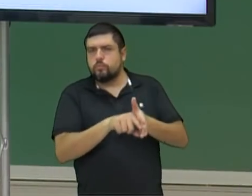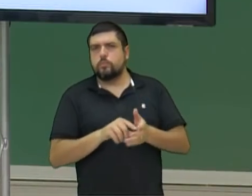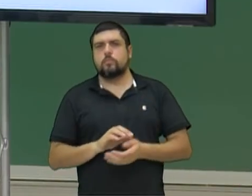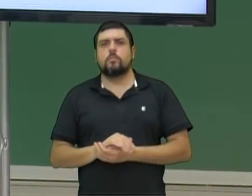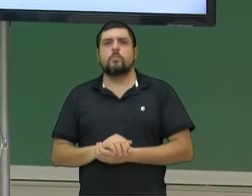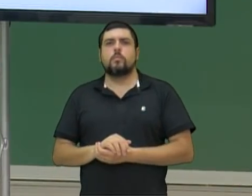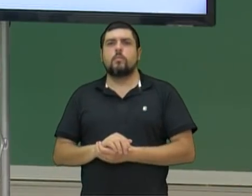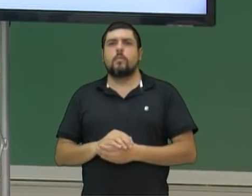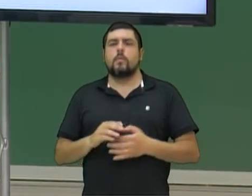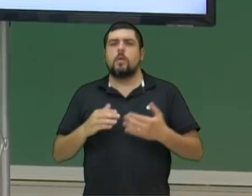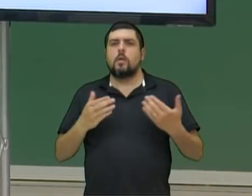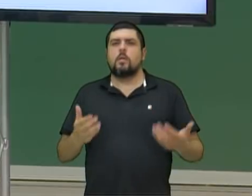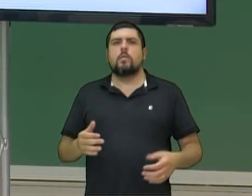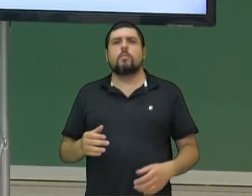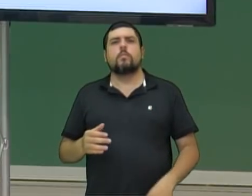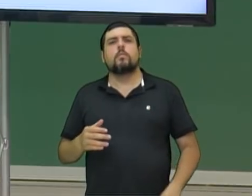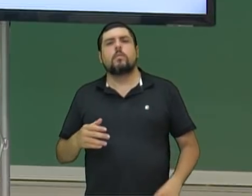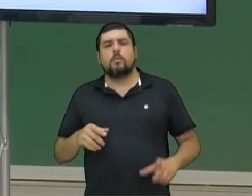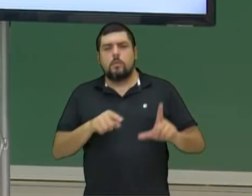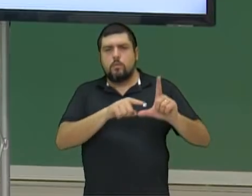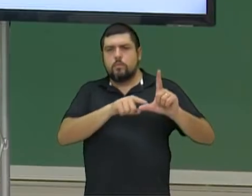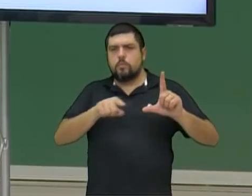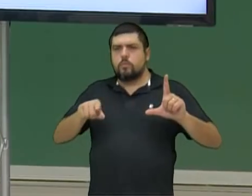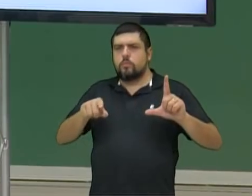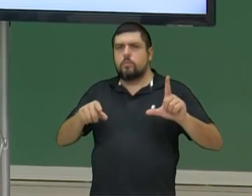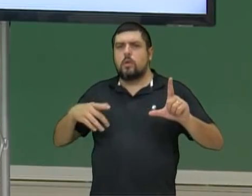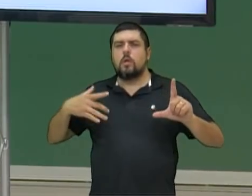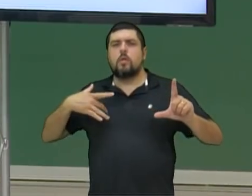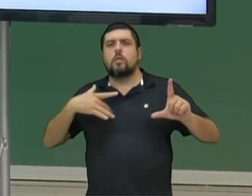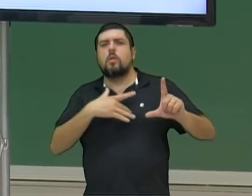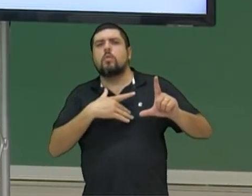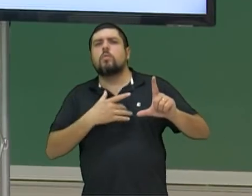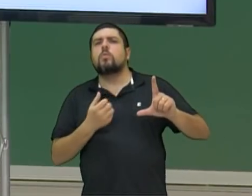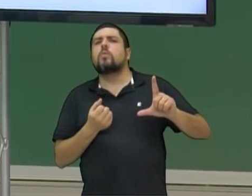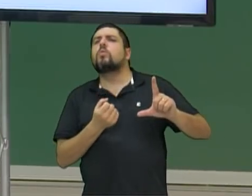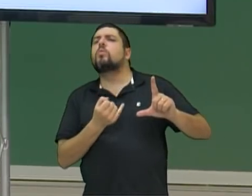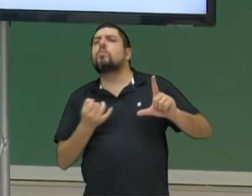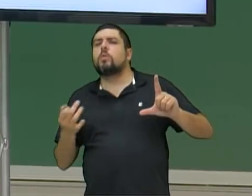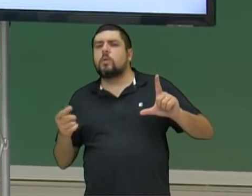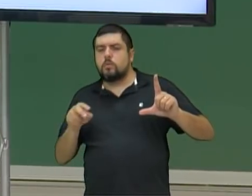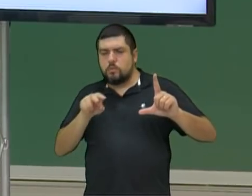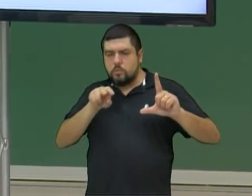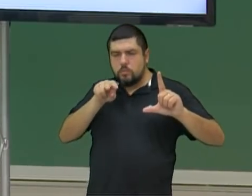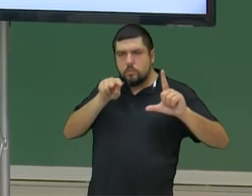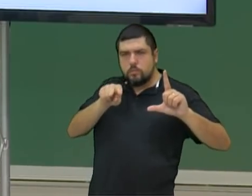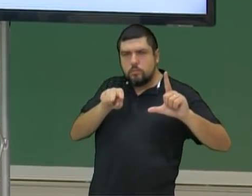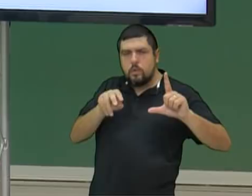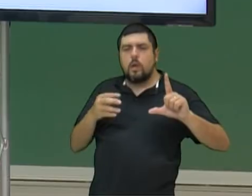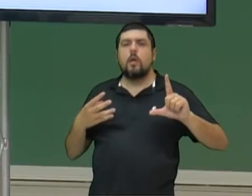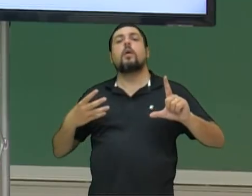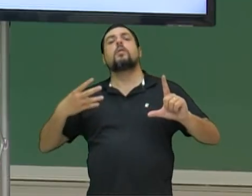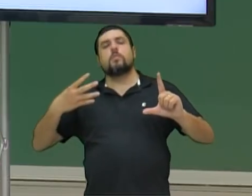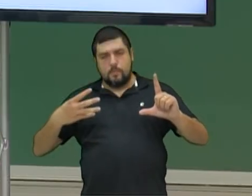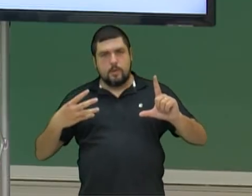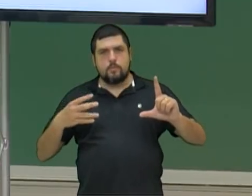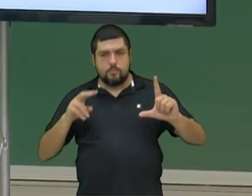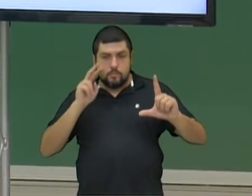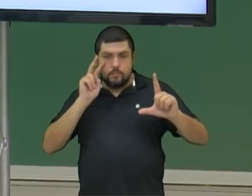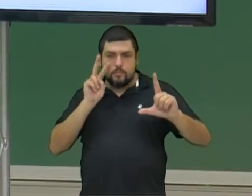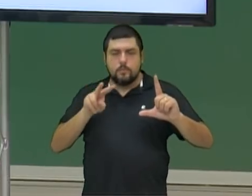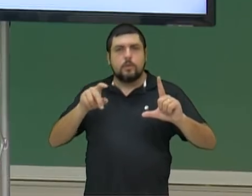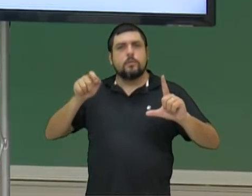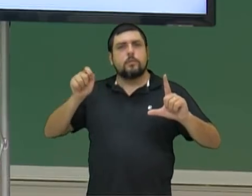por exemplo, saúde. Quantos que escolheram saúde? 4. Então, quando você olha aqui no gráfico, você já consegue observar. Ah, qual que é a área de